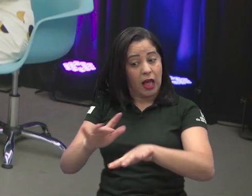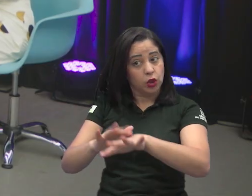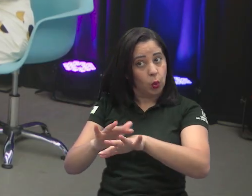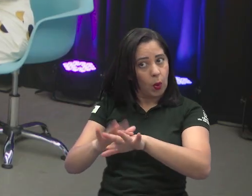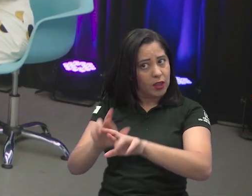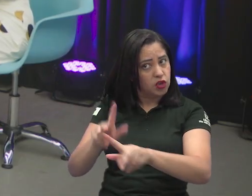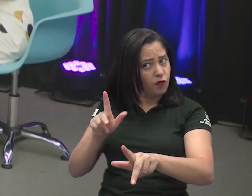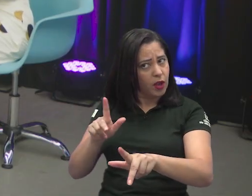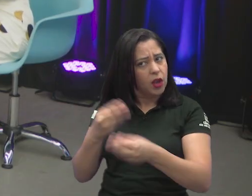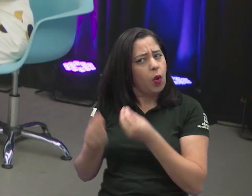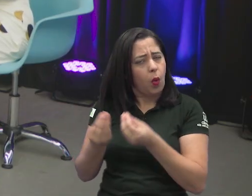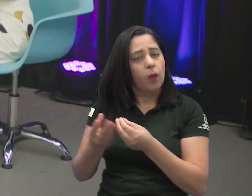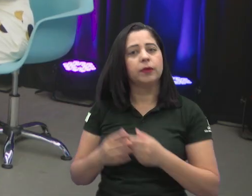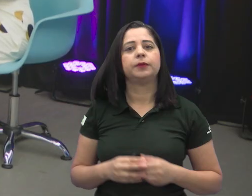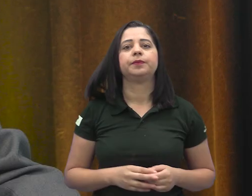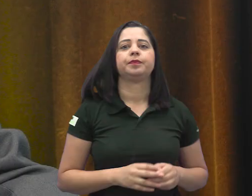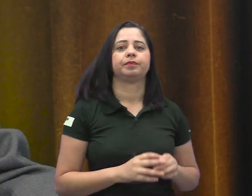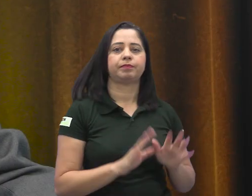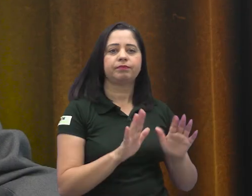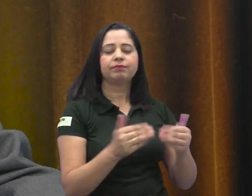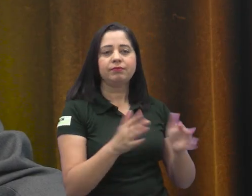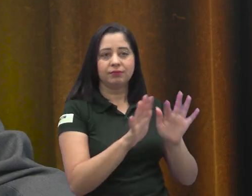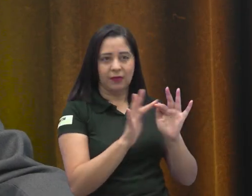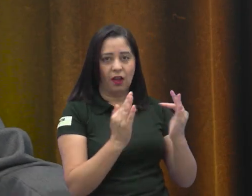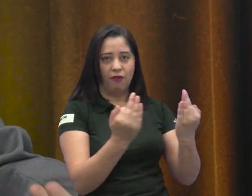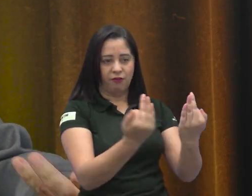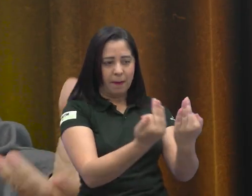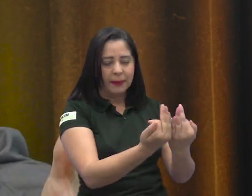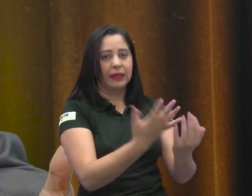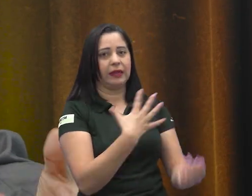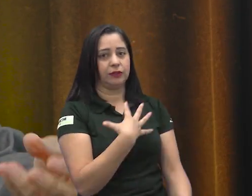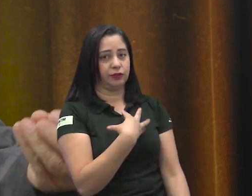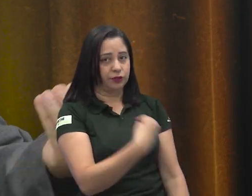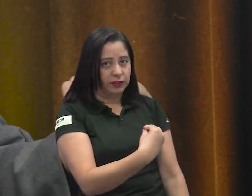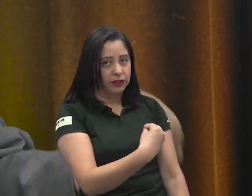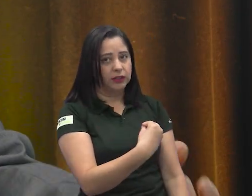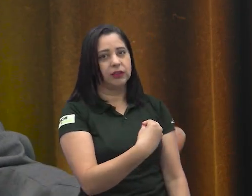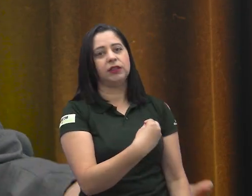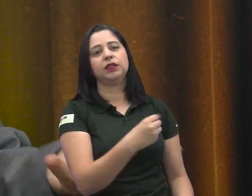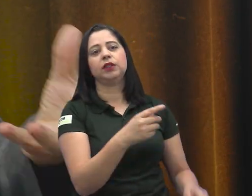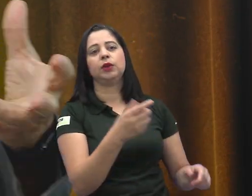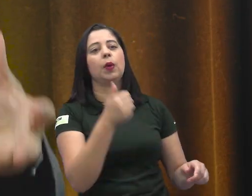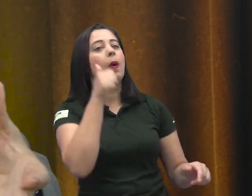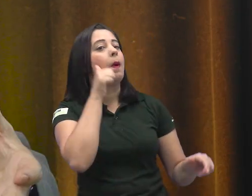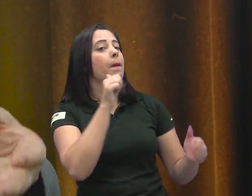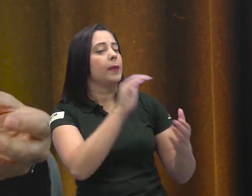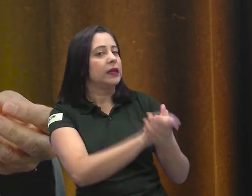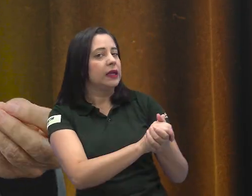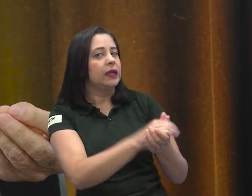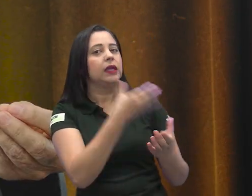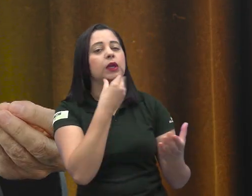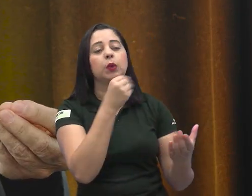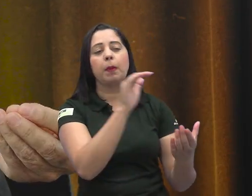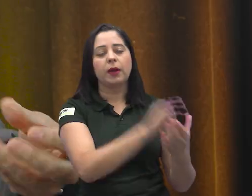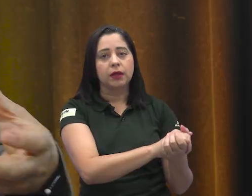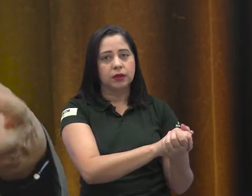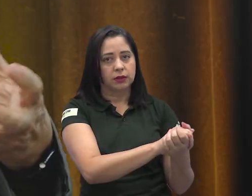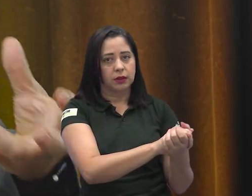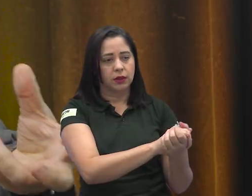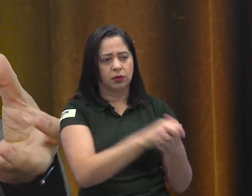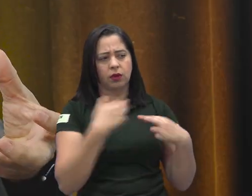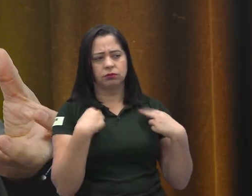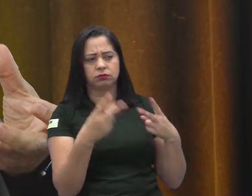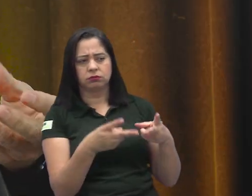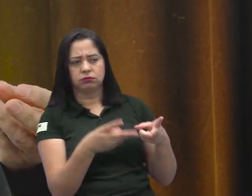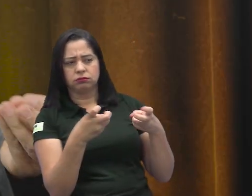diferença. Isso acontece com as famílias, né? Os filhos, a cônjuge ou o cônjuge, eles começam